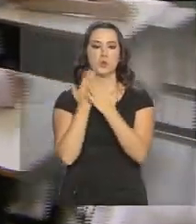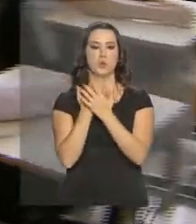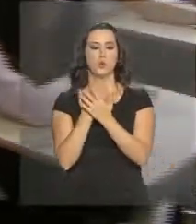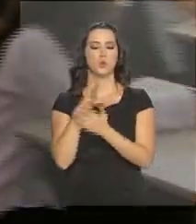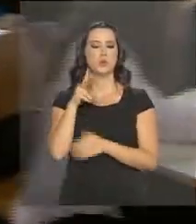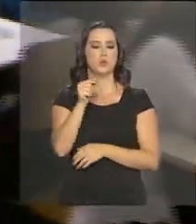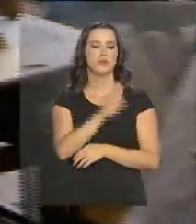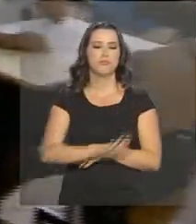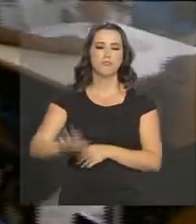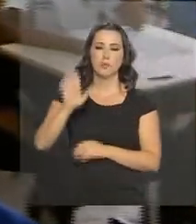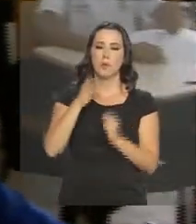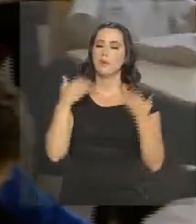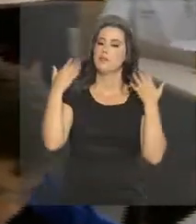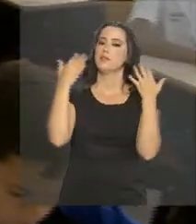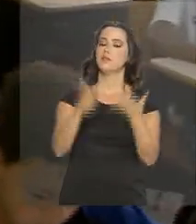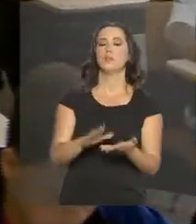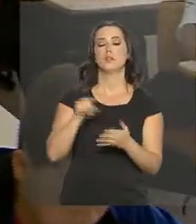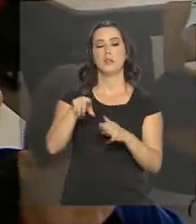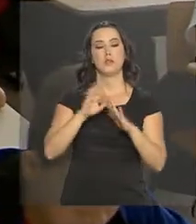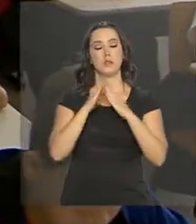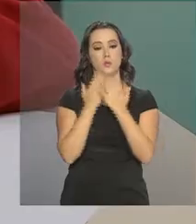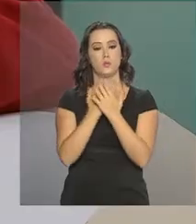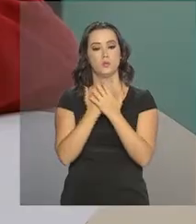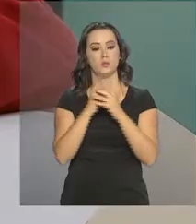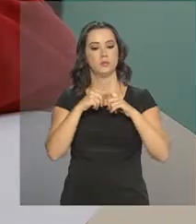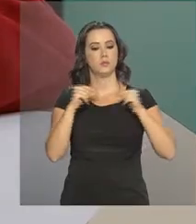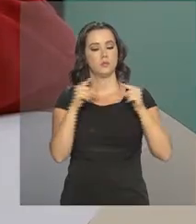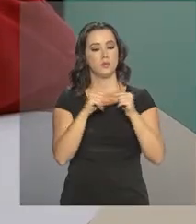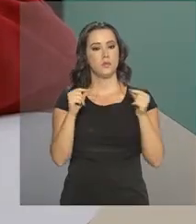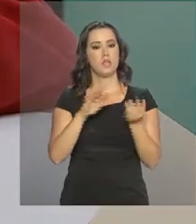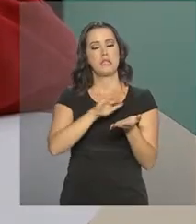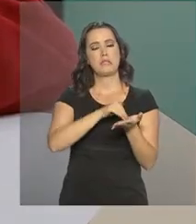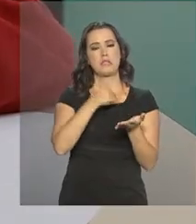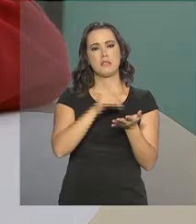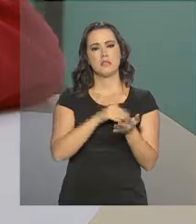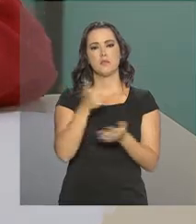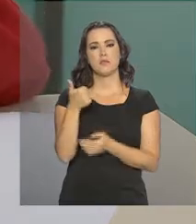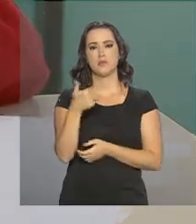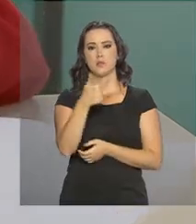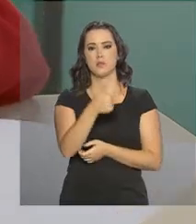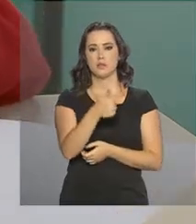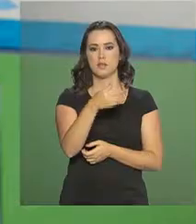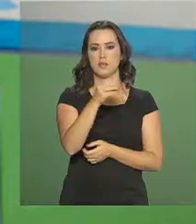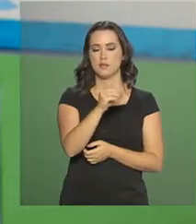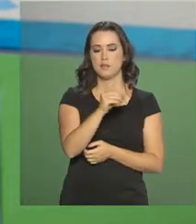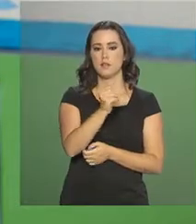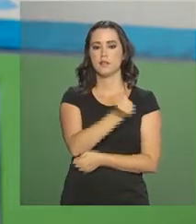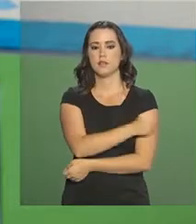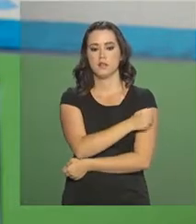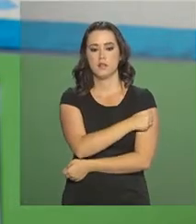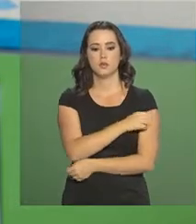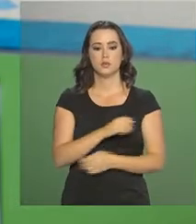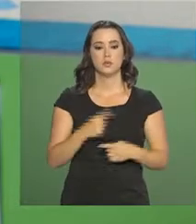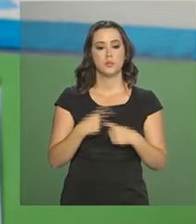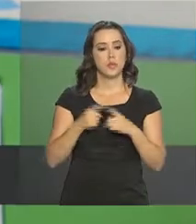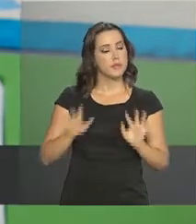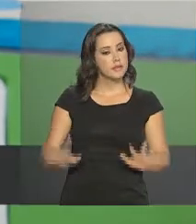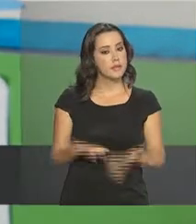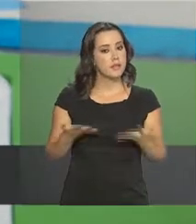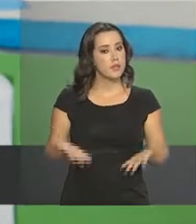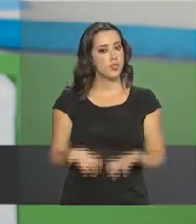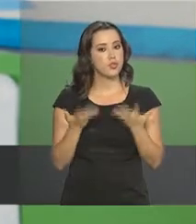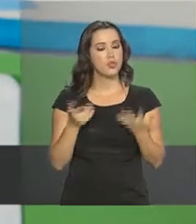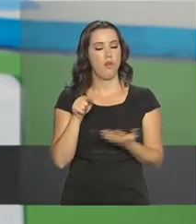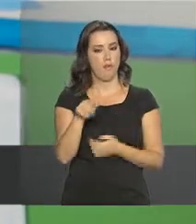estão participando esta escola de brasília inscreveu 170 alunos e incentivar o aluno a